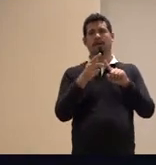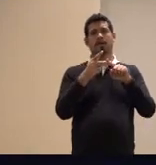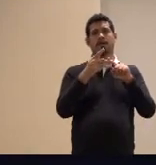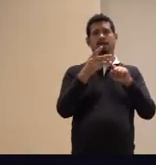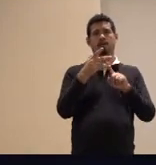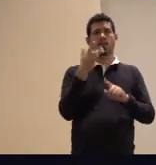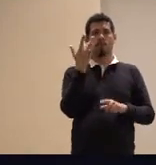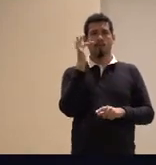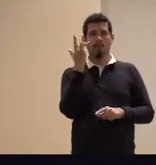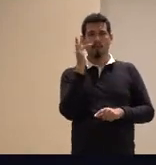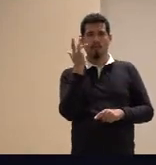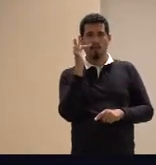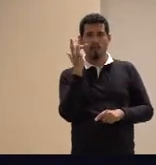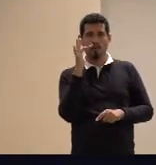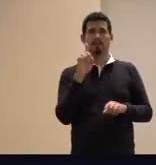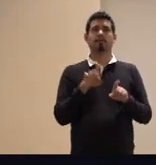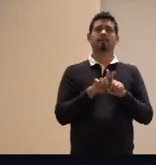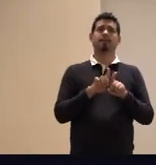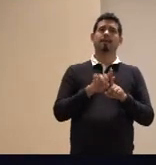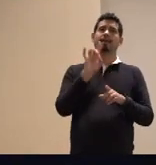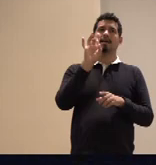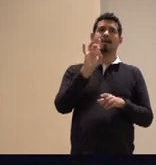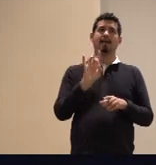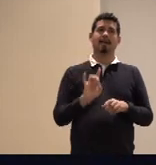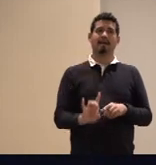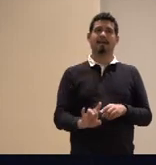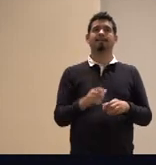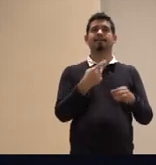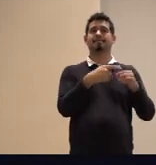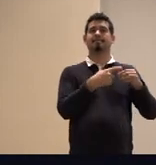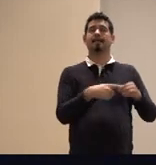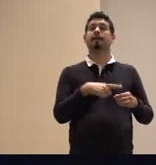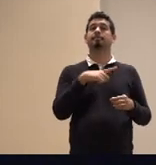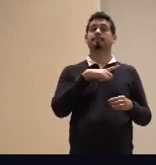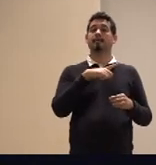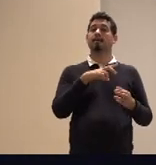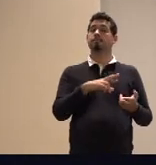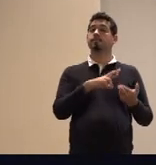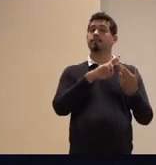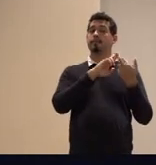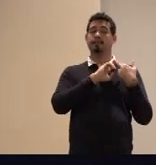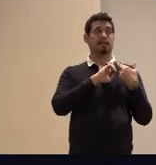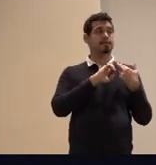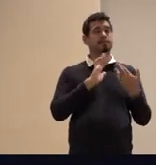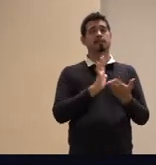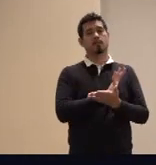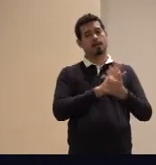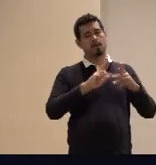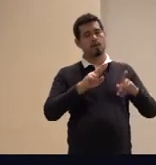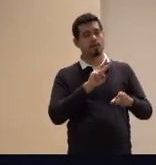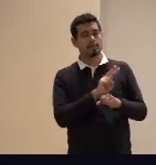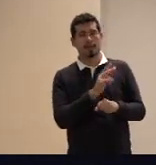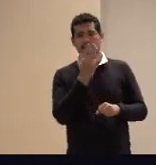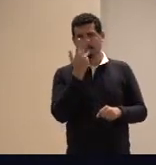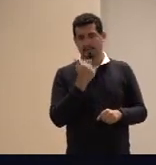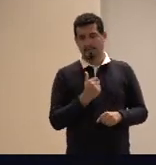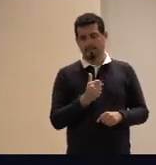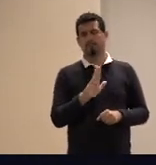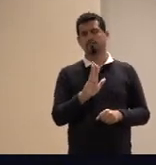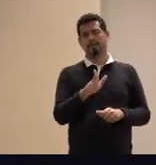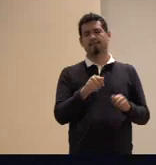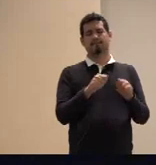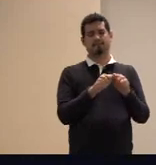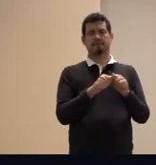e Ipira, cada cidade é responsável por algumas questões das crianças. Isso já foi